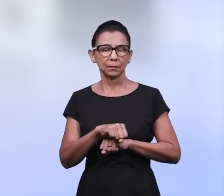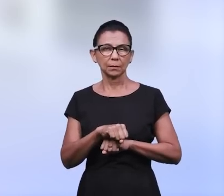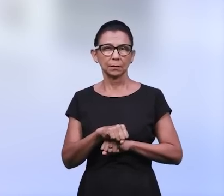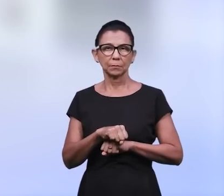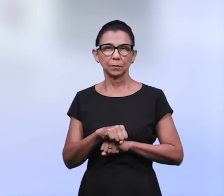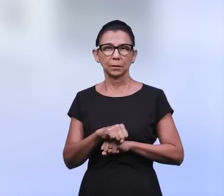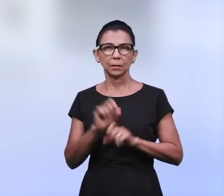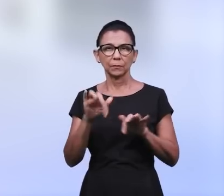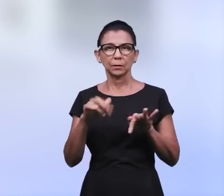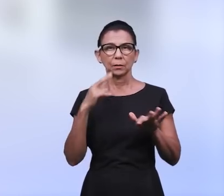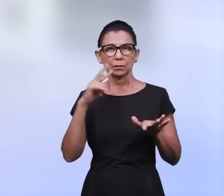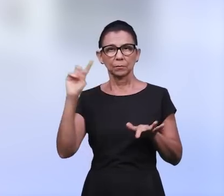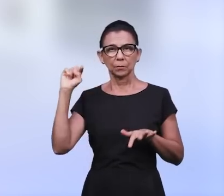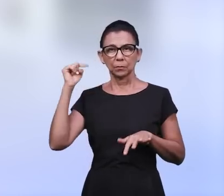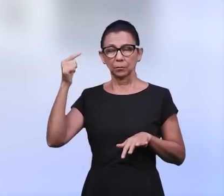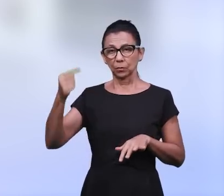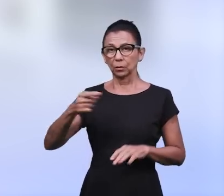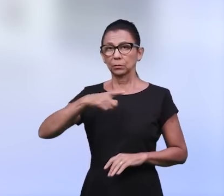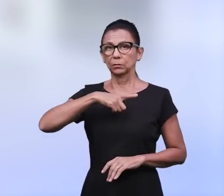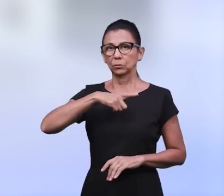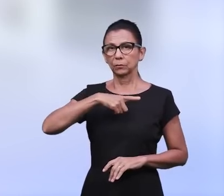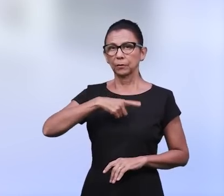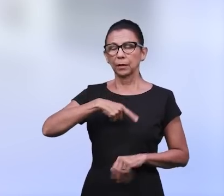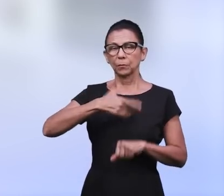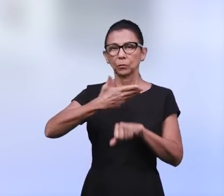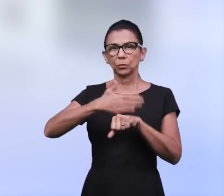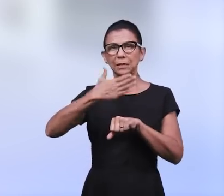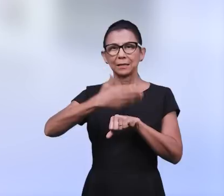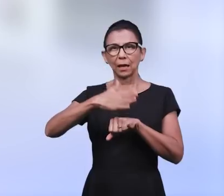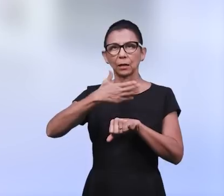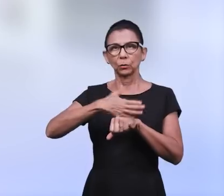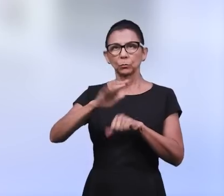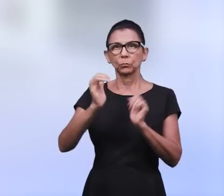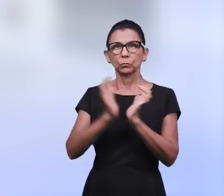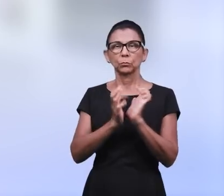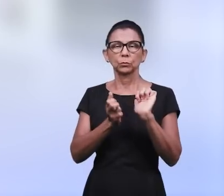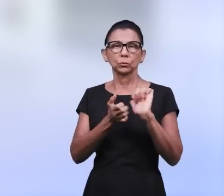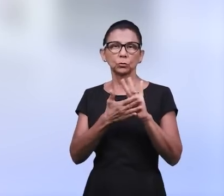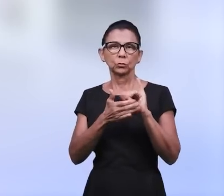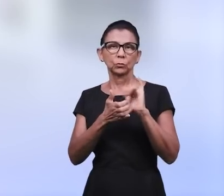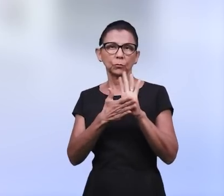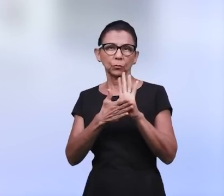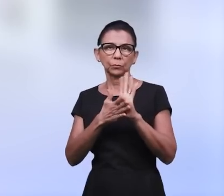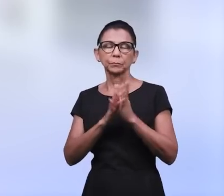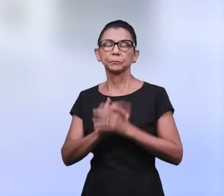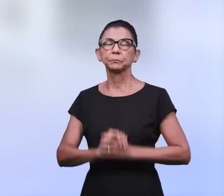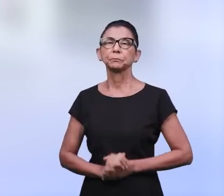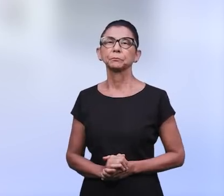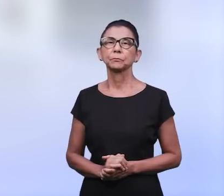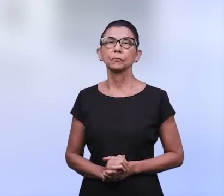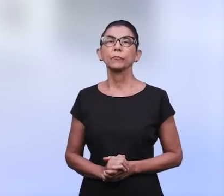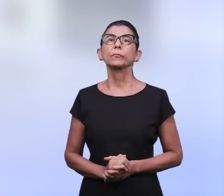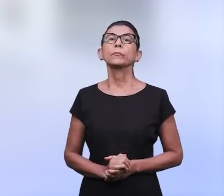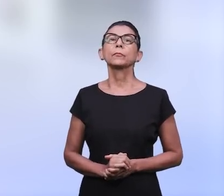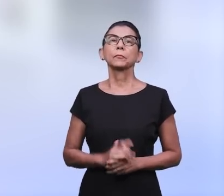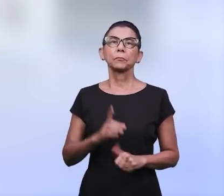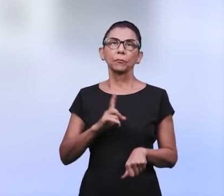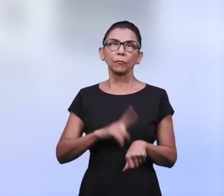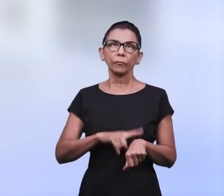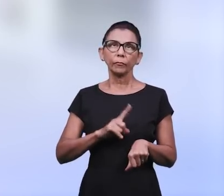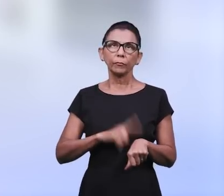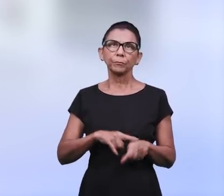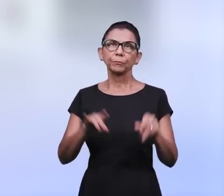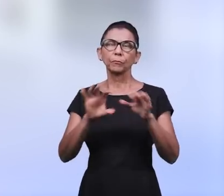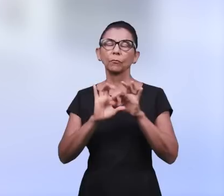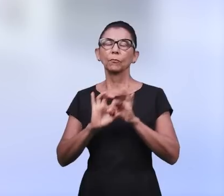desse próximo final de semana, nós tivemos ali um ensaio com o grupo de louvor do Manaim de Queluz. Um momento ali também de